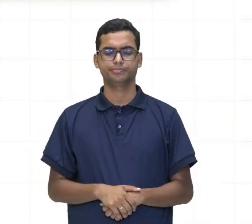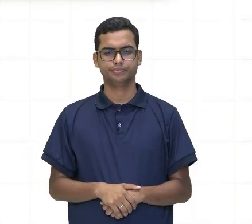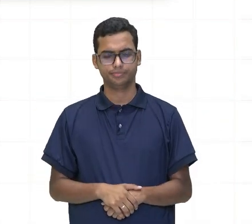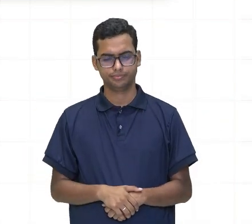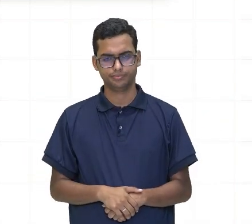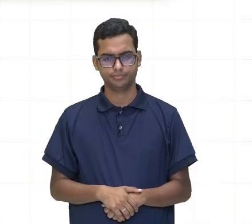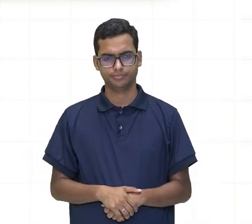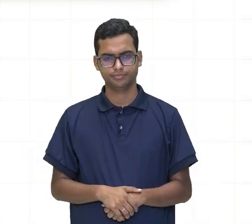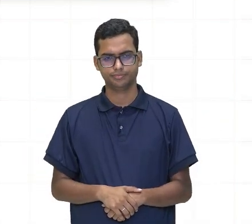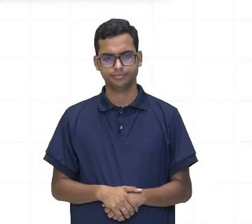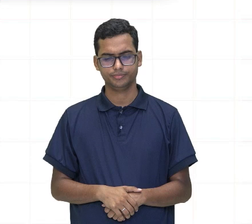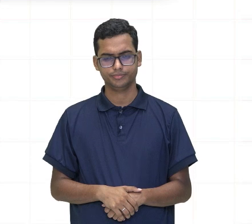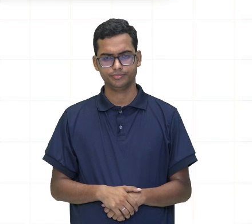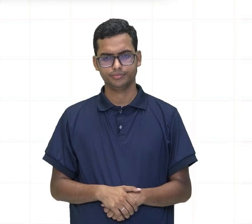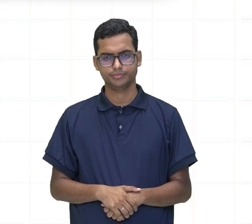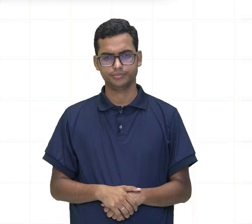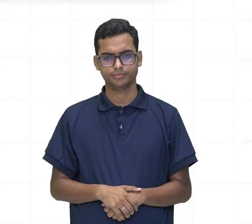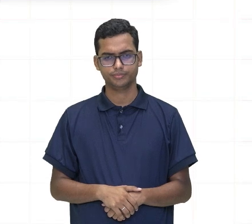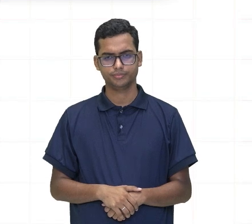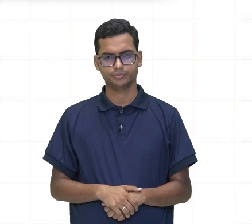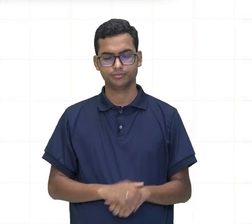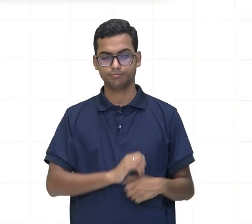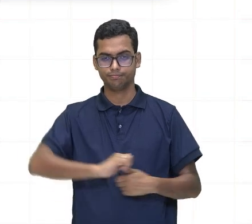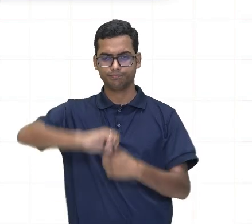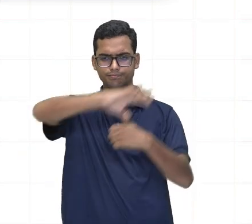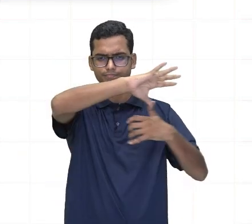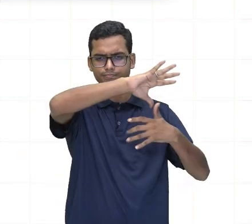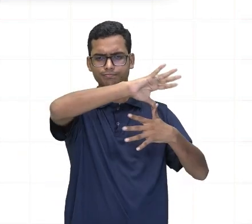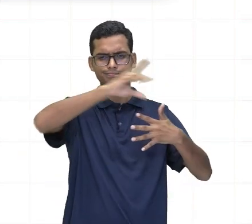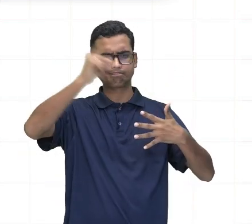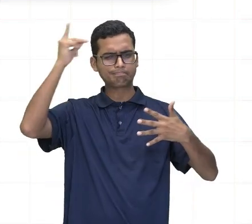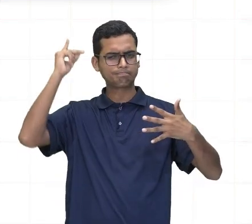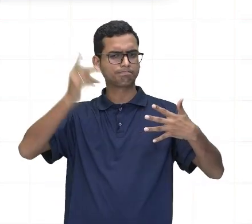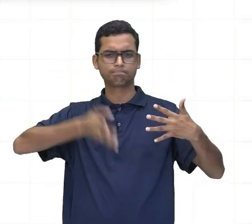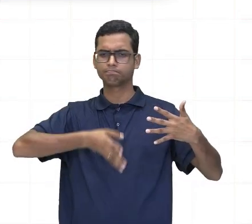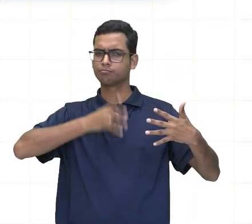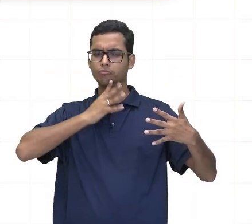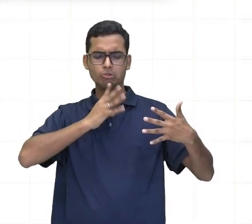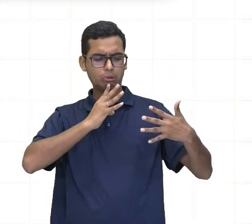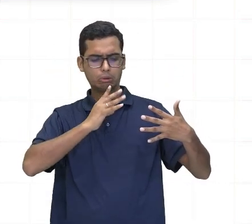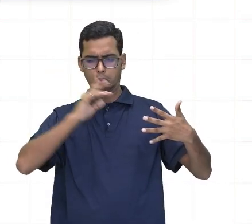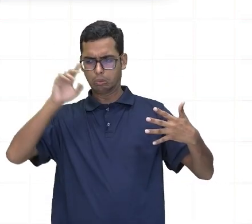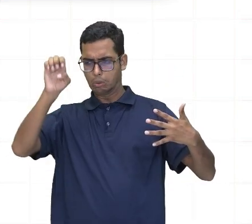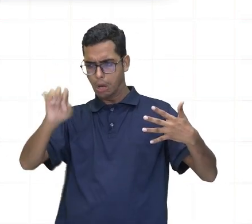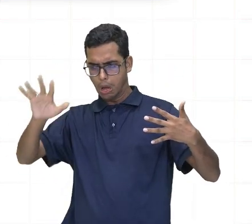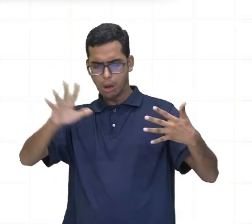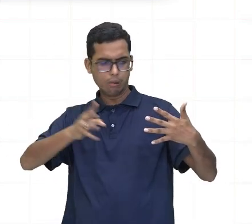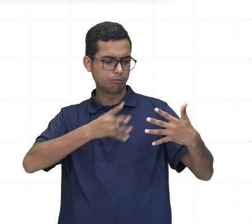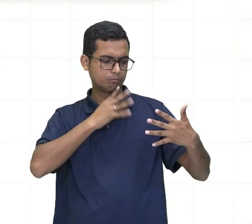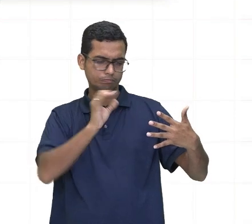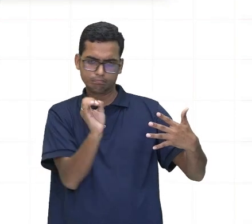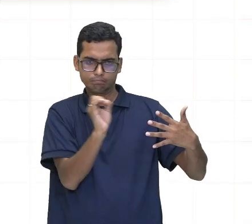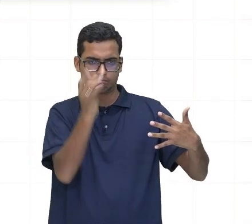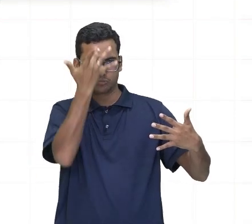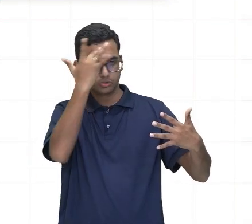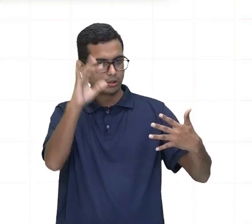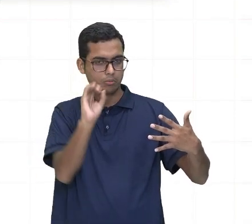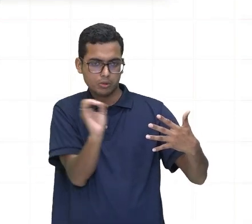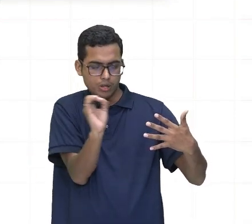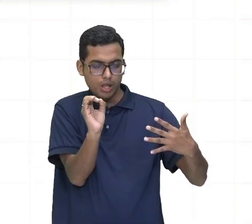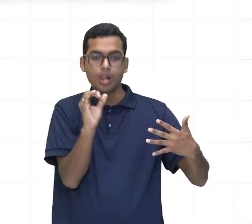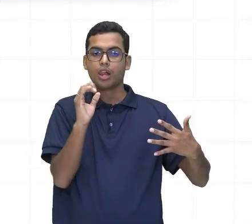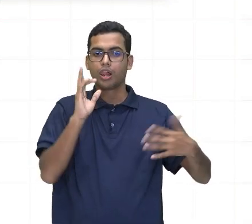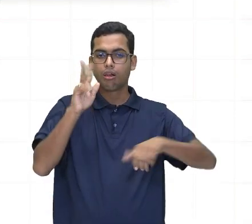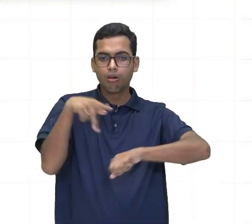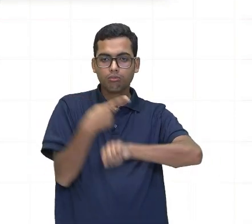a América ela era desconhecida pelos europeus e por isso recebeu o nome de Novo Mundo.